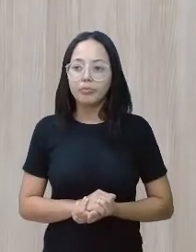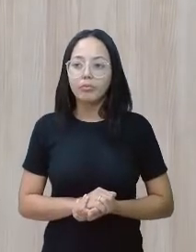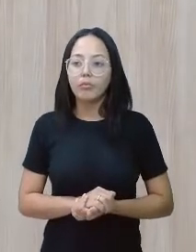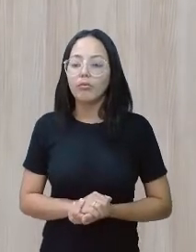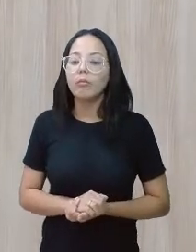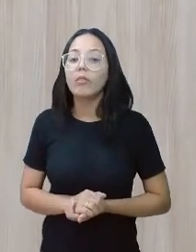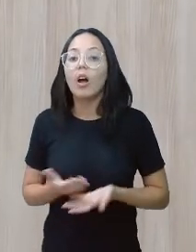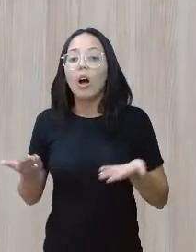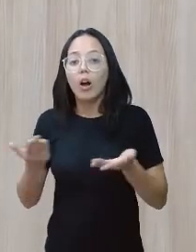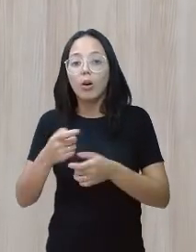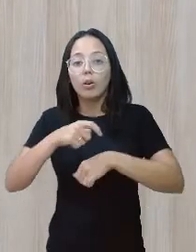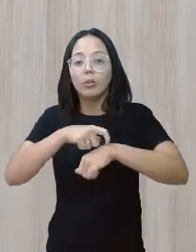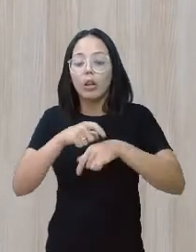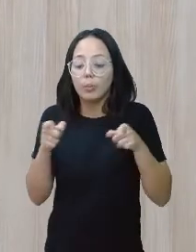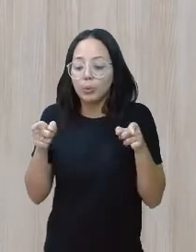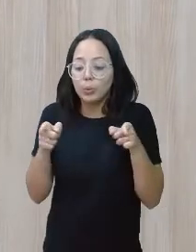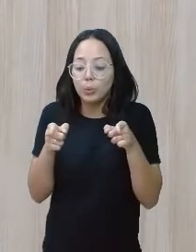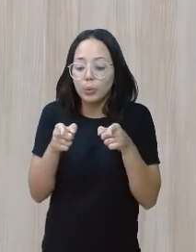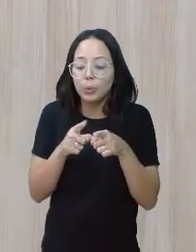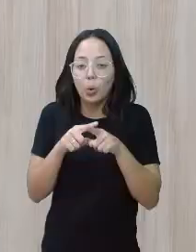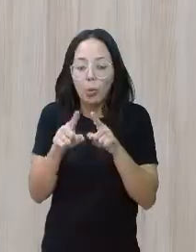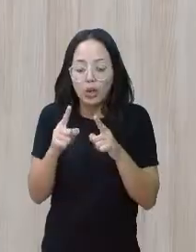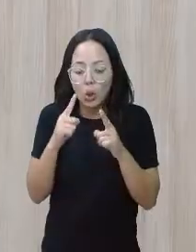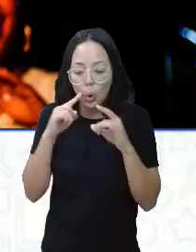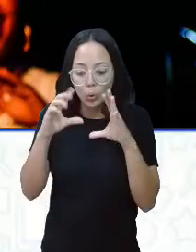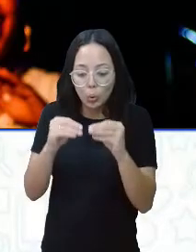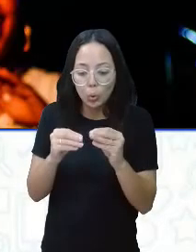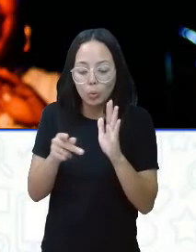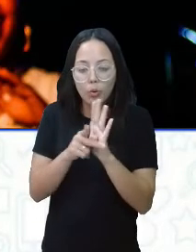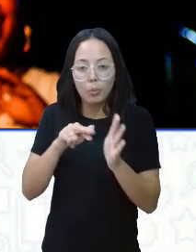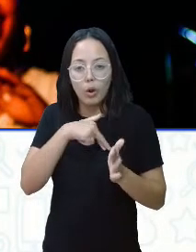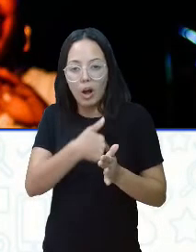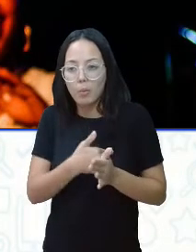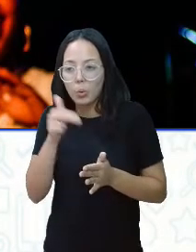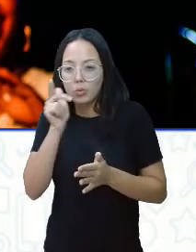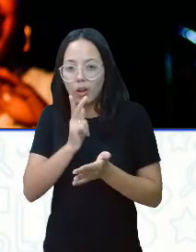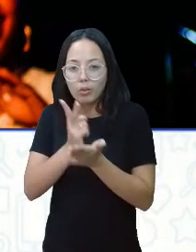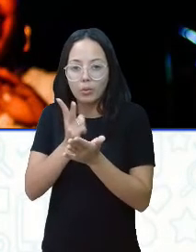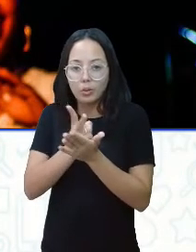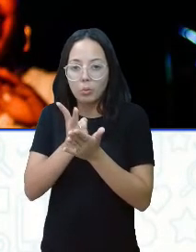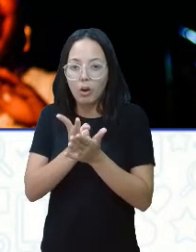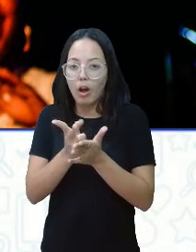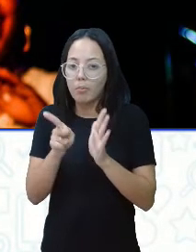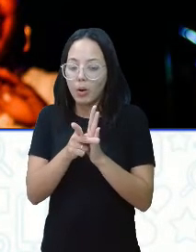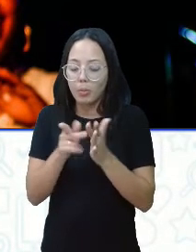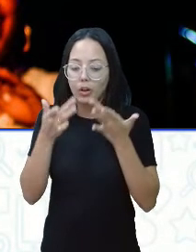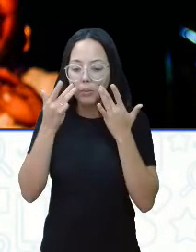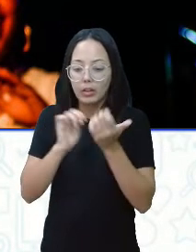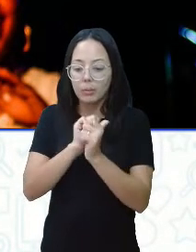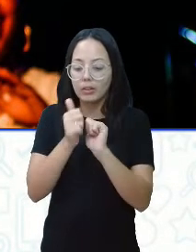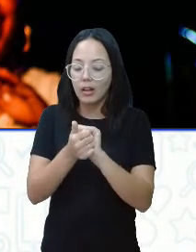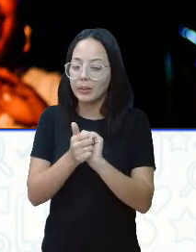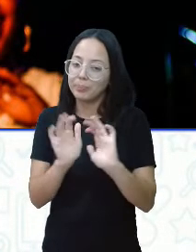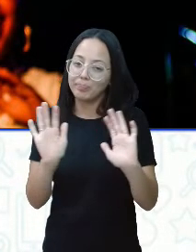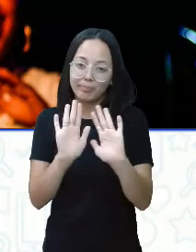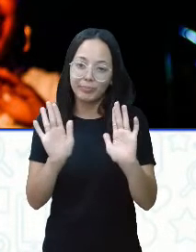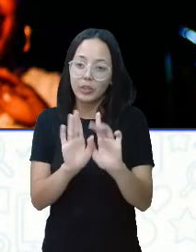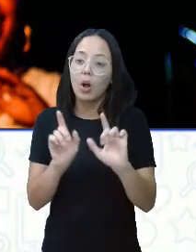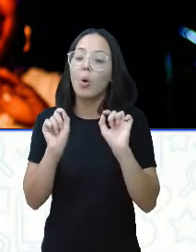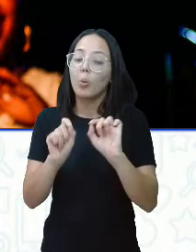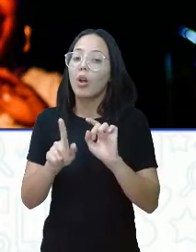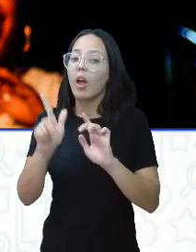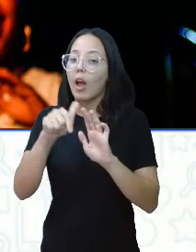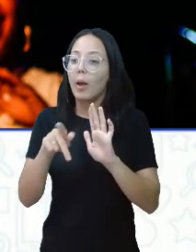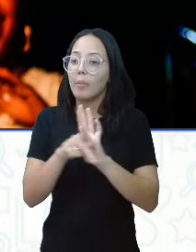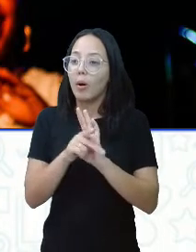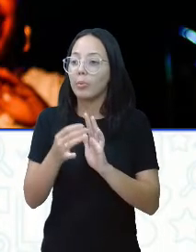Por ter um tempo curto, nem todas as ações dos romances conseguem permanecer nas versões adaptadas para o teatro, e isso é uma